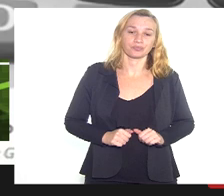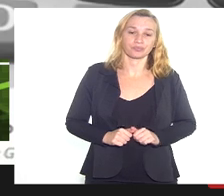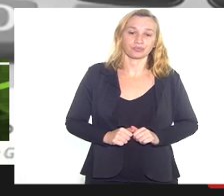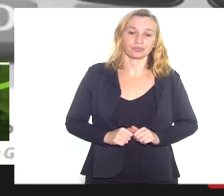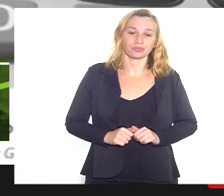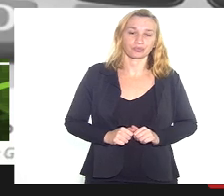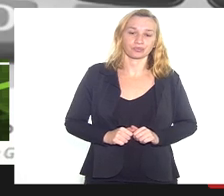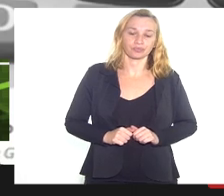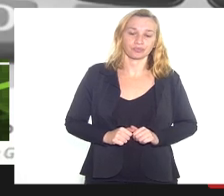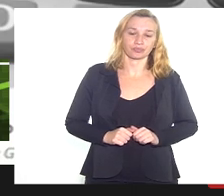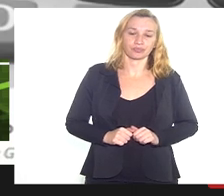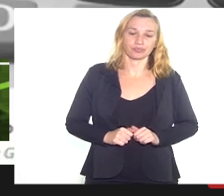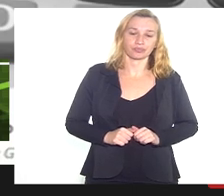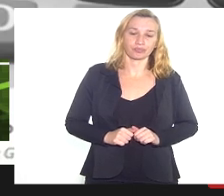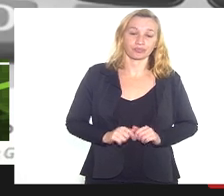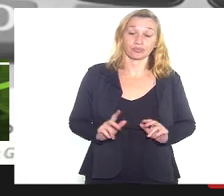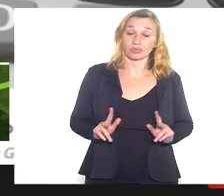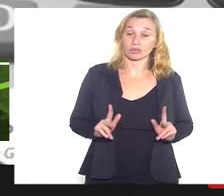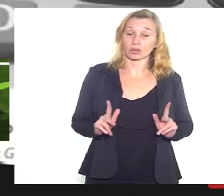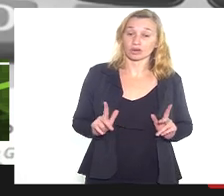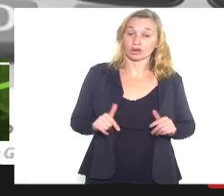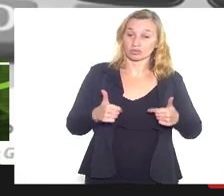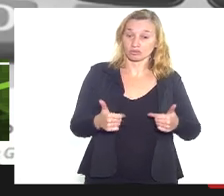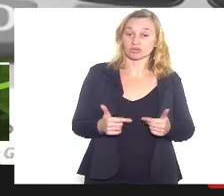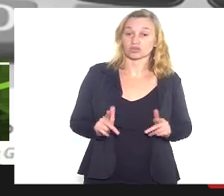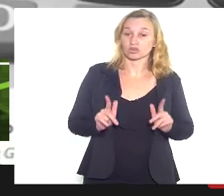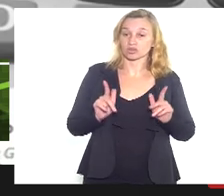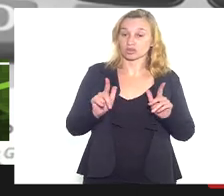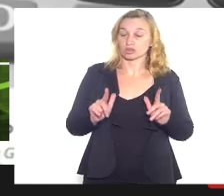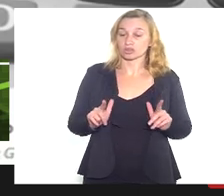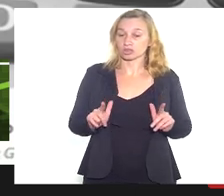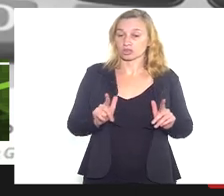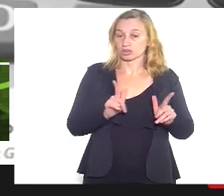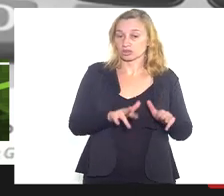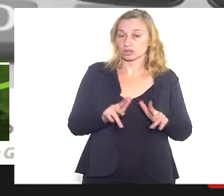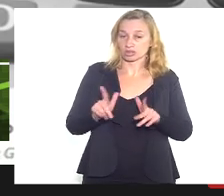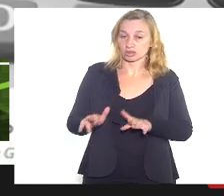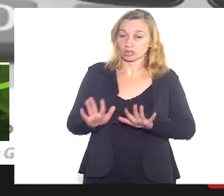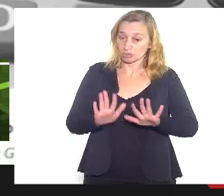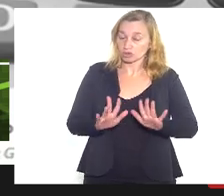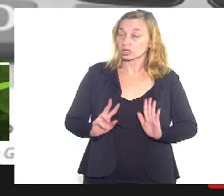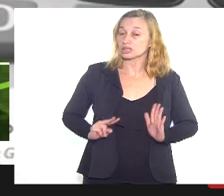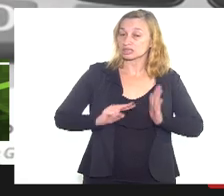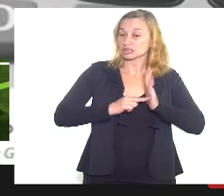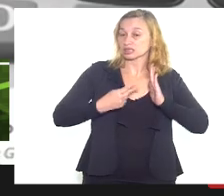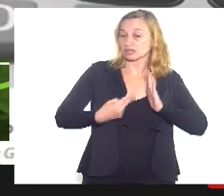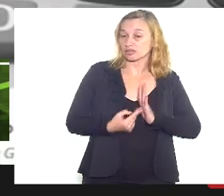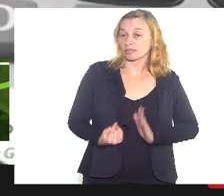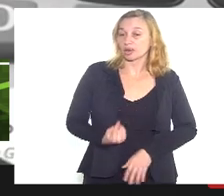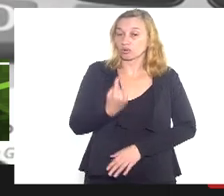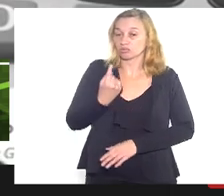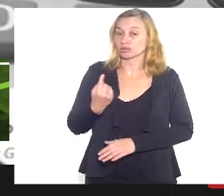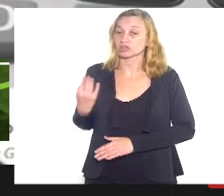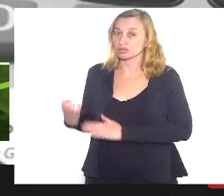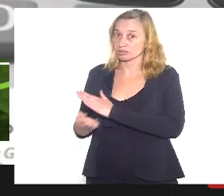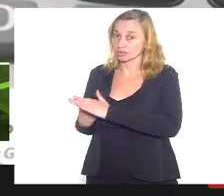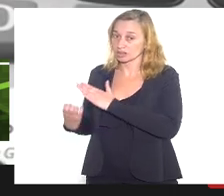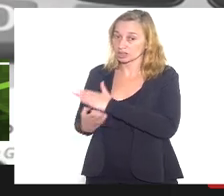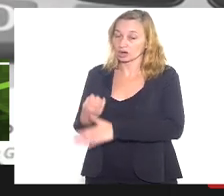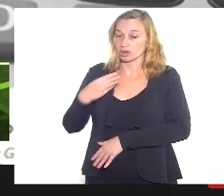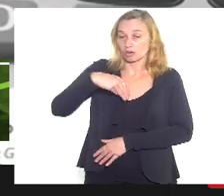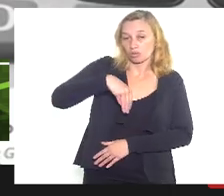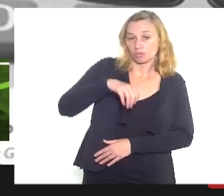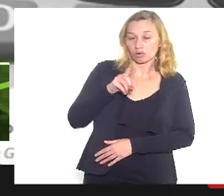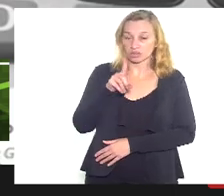fazer em sentido diverso poderia significar para uma empresa como a Modec